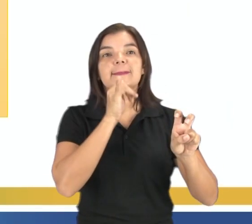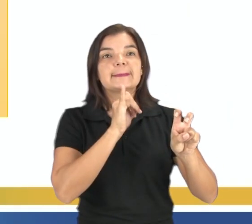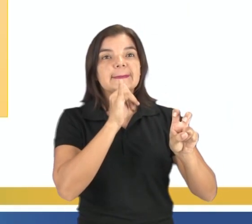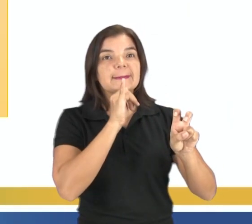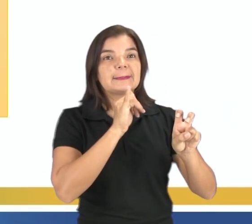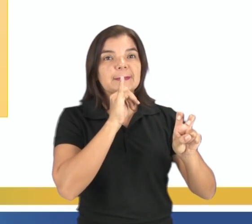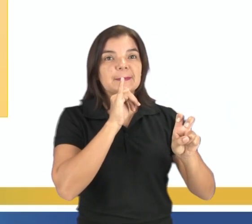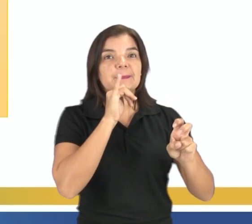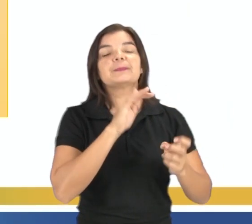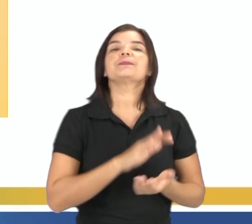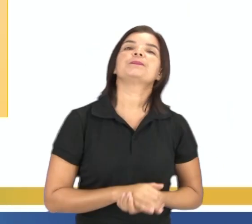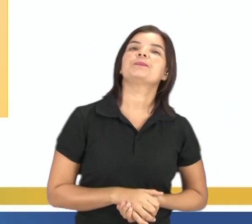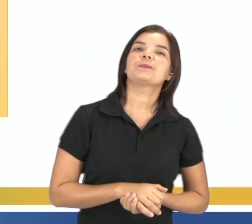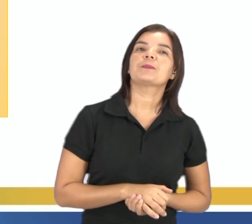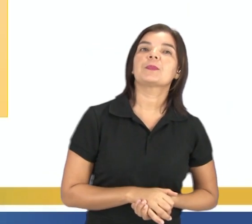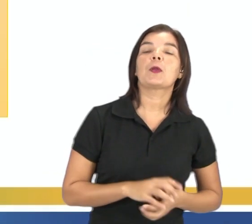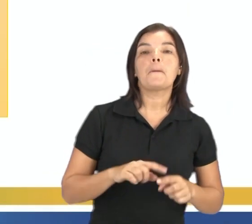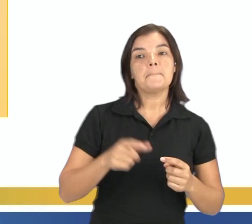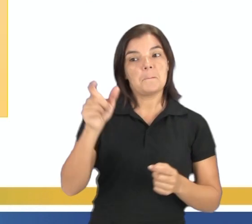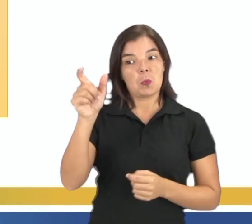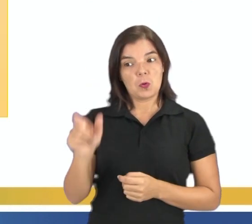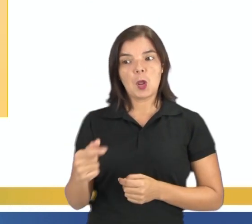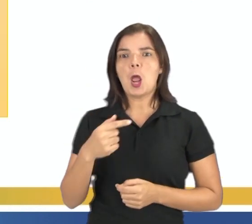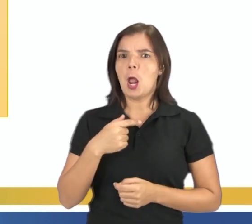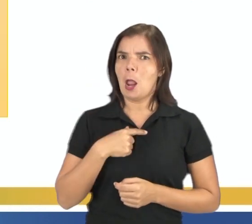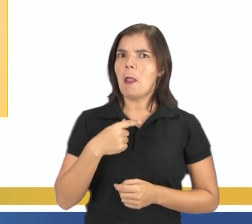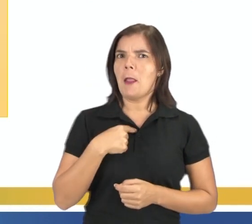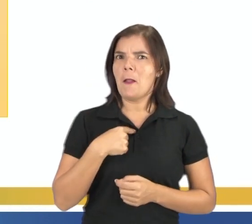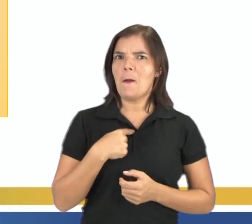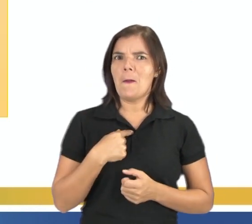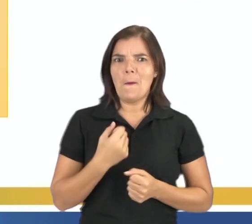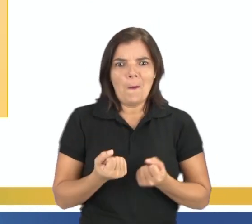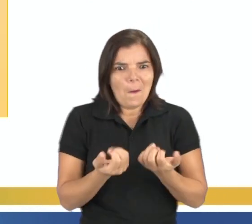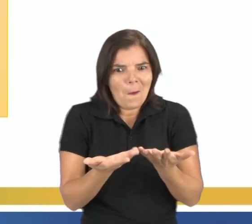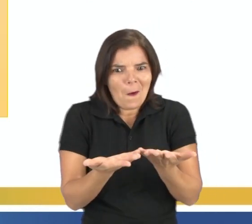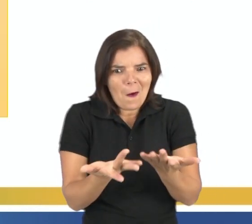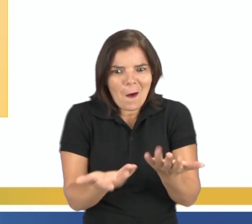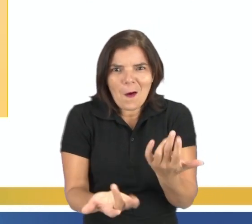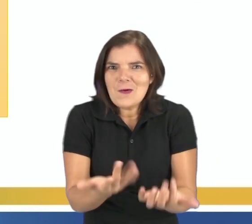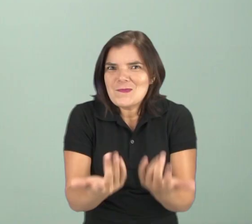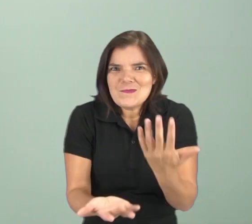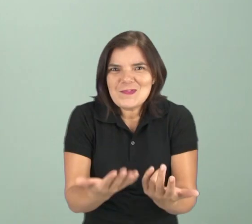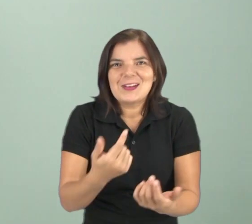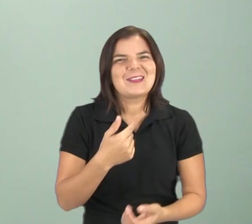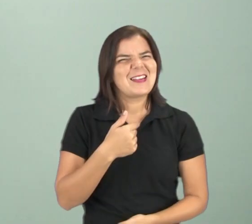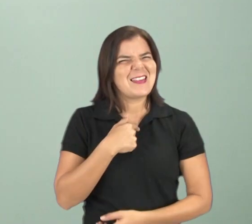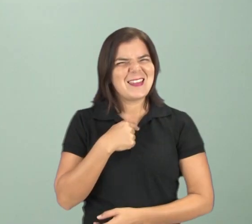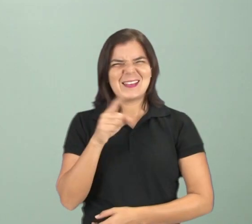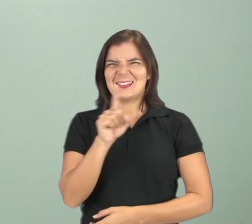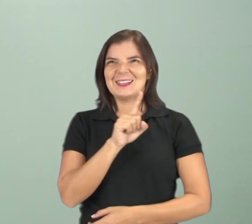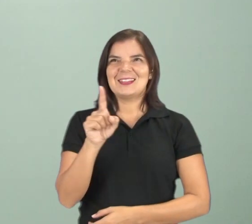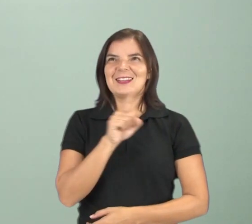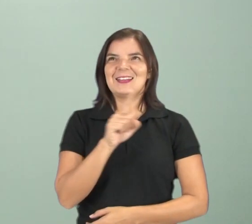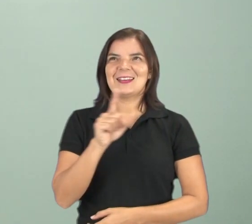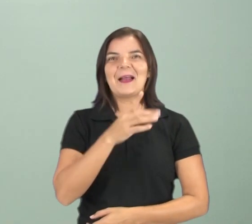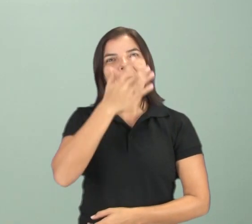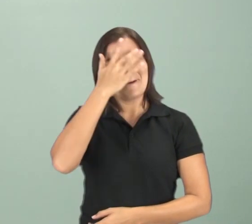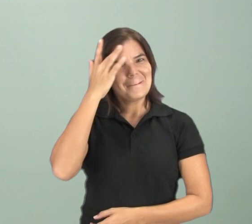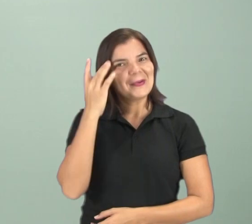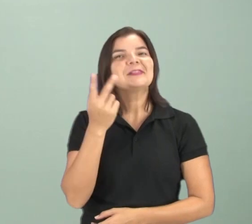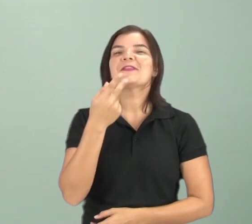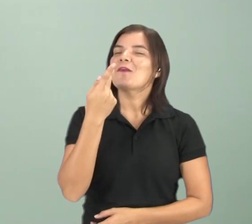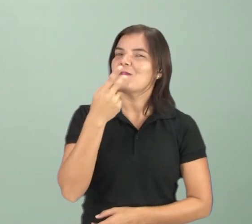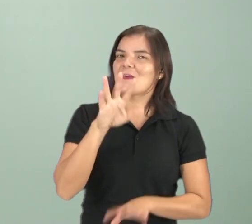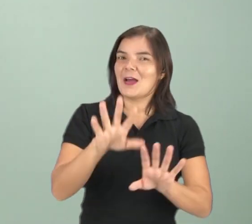de ditados populares. Por ele, eu ponho a minha mão no fogo. Eu não ponho minha mão no fogo, não. Vai que ela queime. Tem gente que